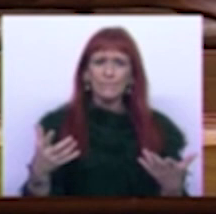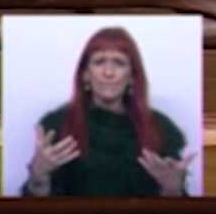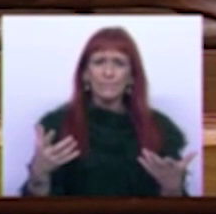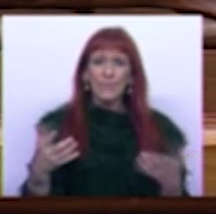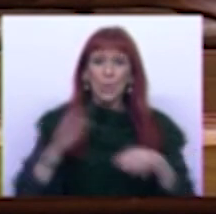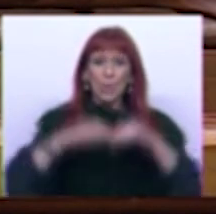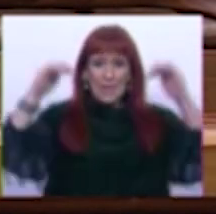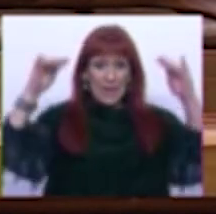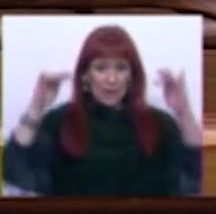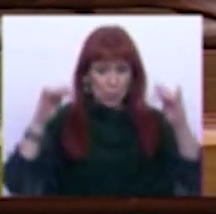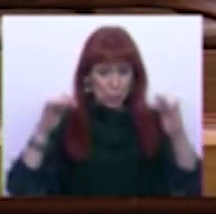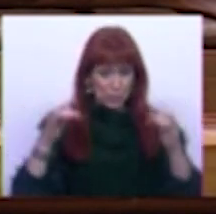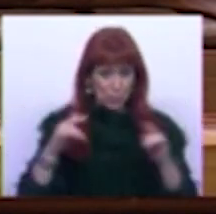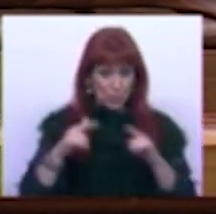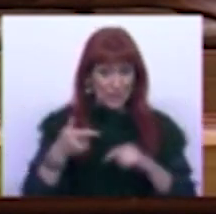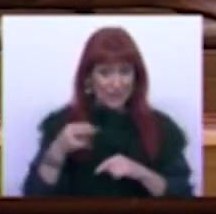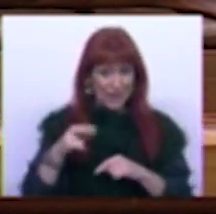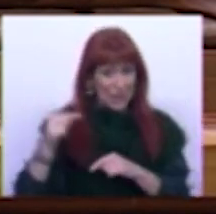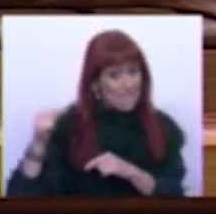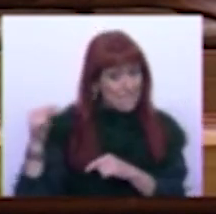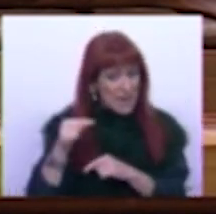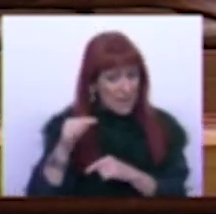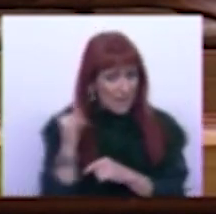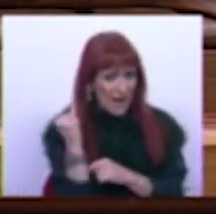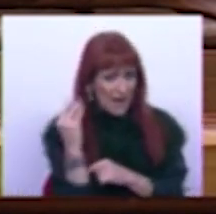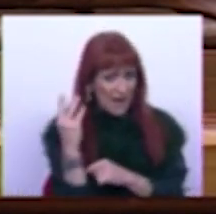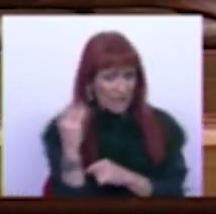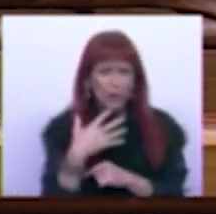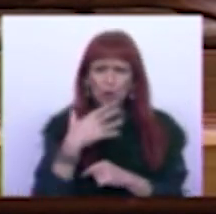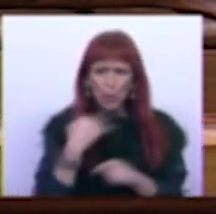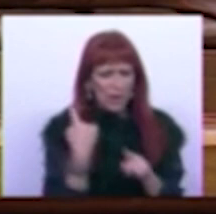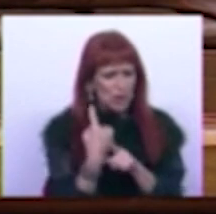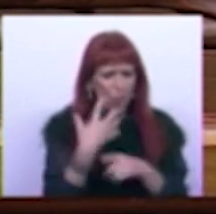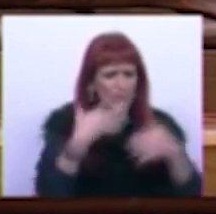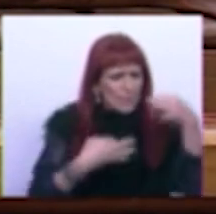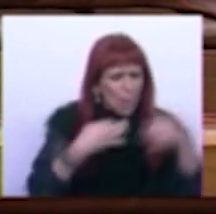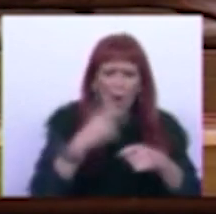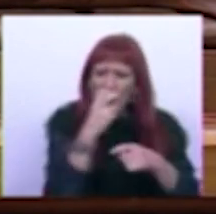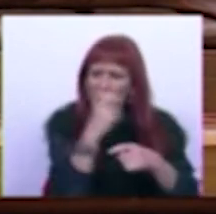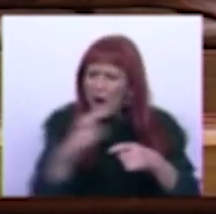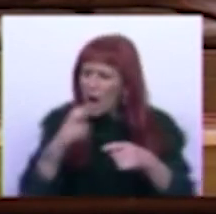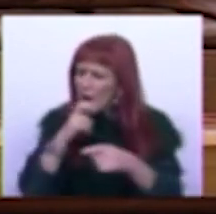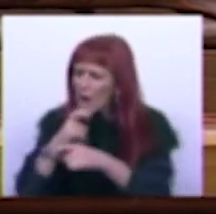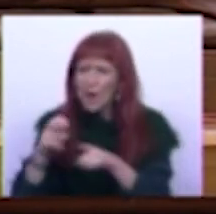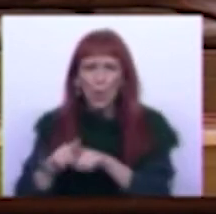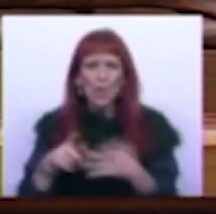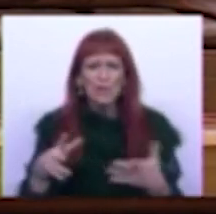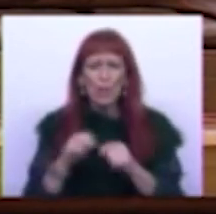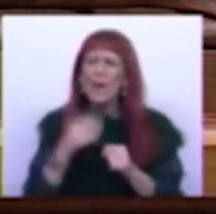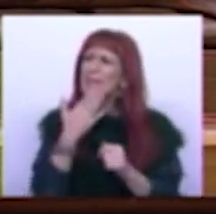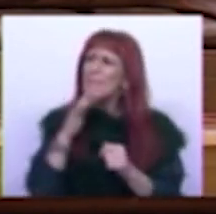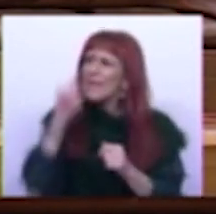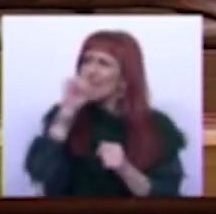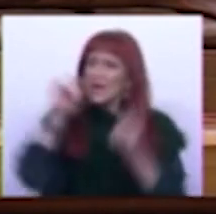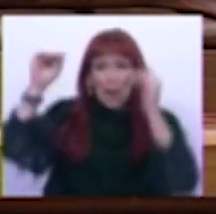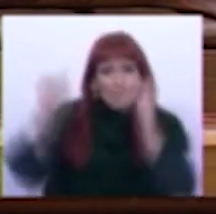pela redução para a taxa mínima do IVA de todos os equipamentos elétricos que permitam menor dependência do gás